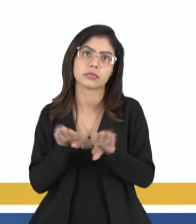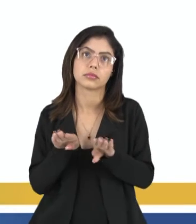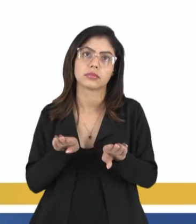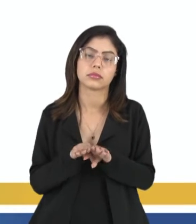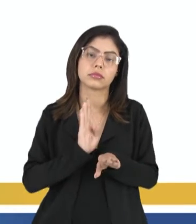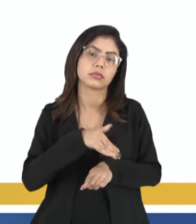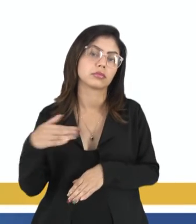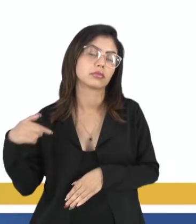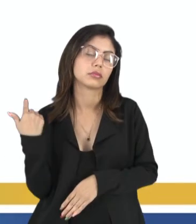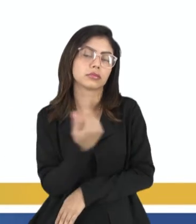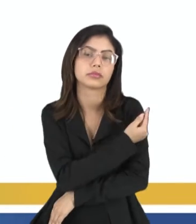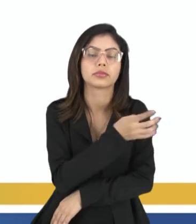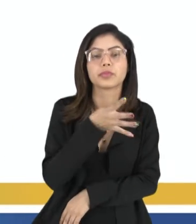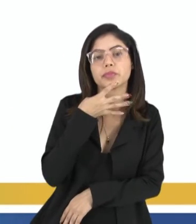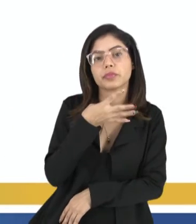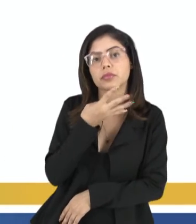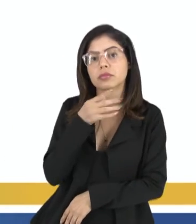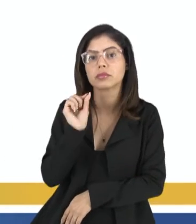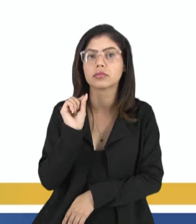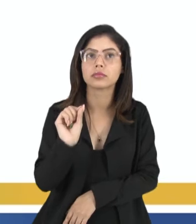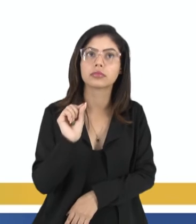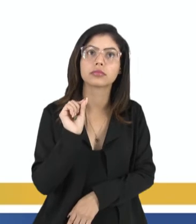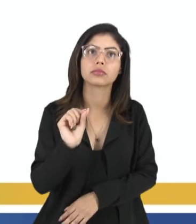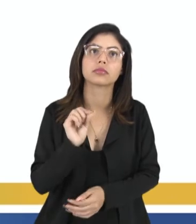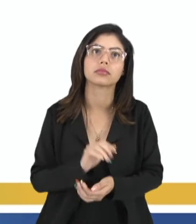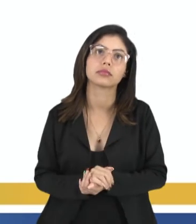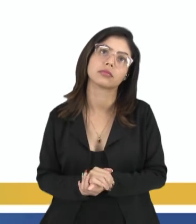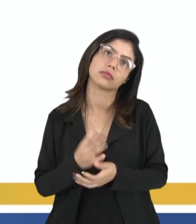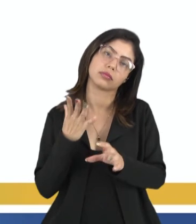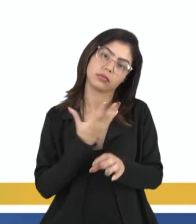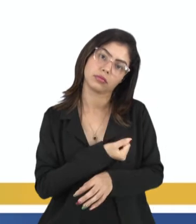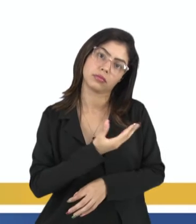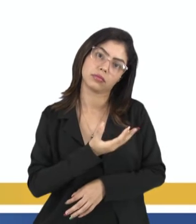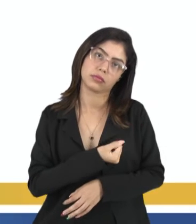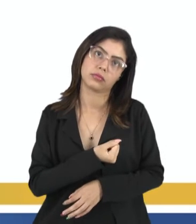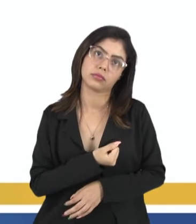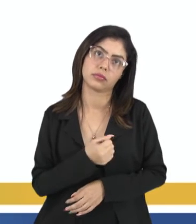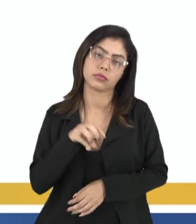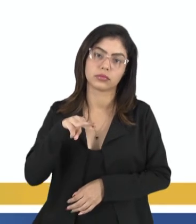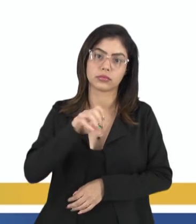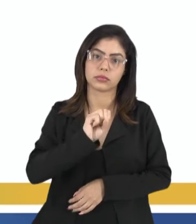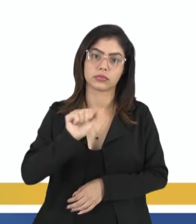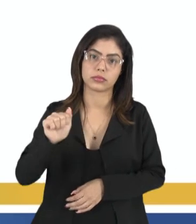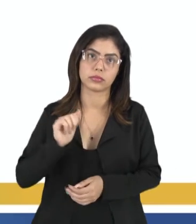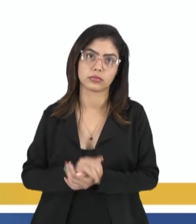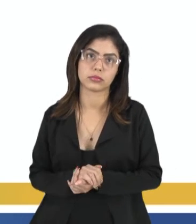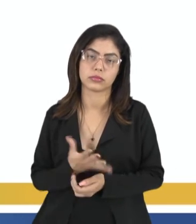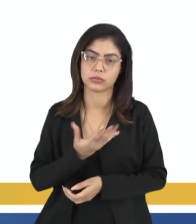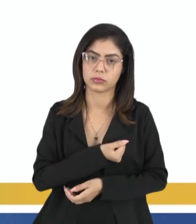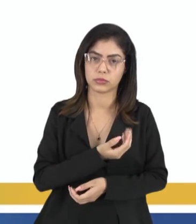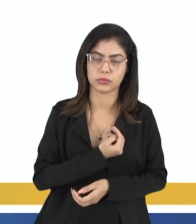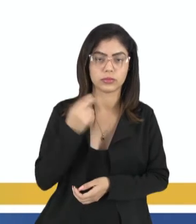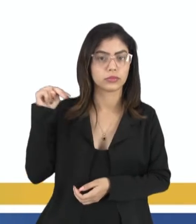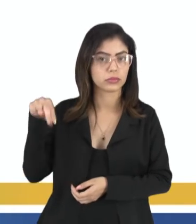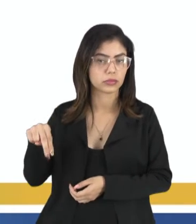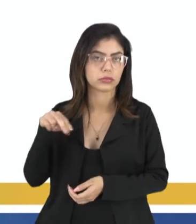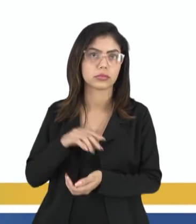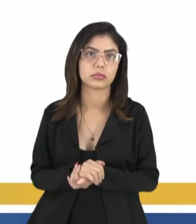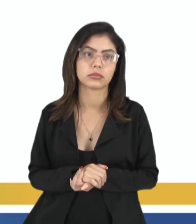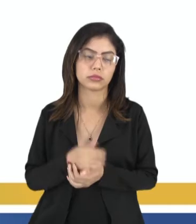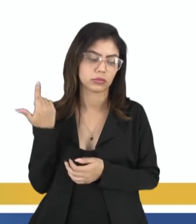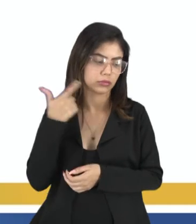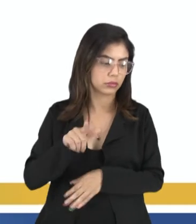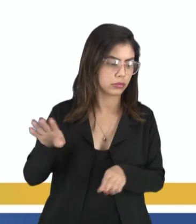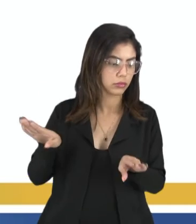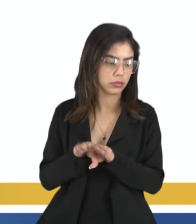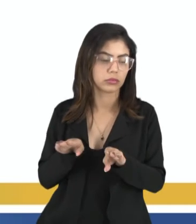quando nós conhecemos o que é o número de massa, número atômico, número de nêutrons e conseguimos